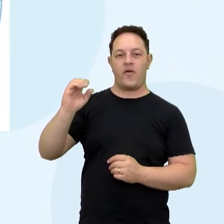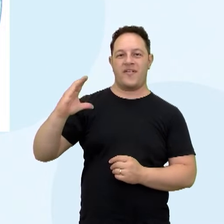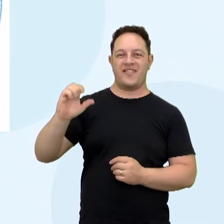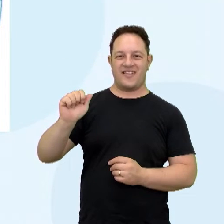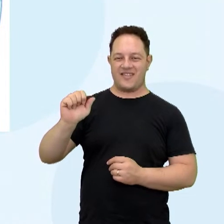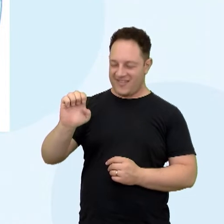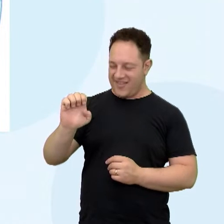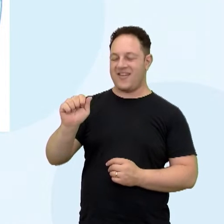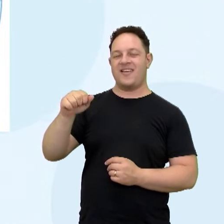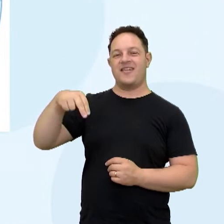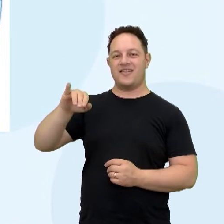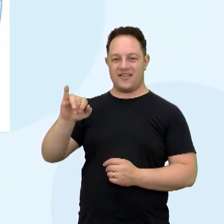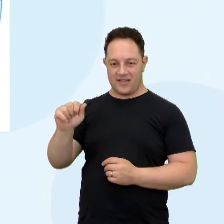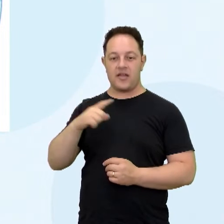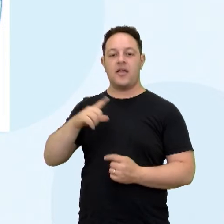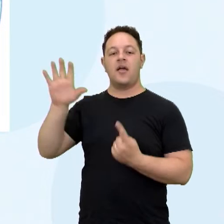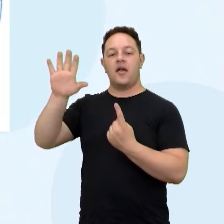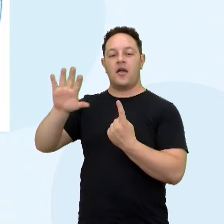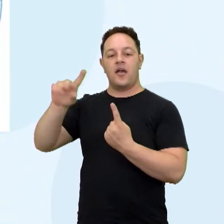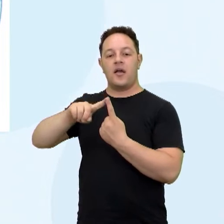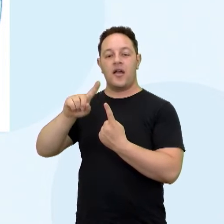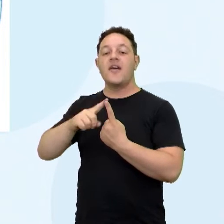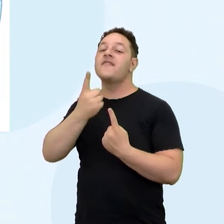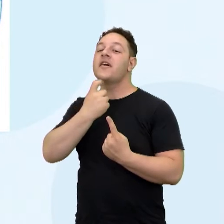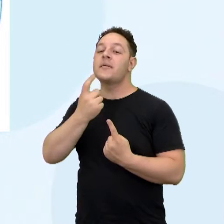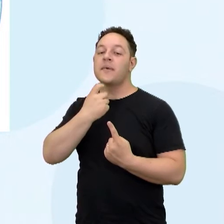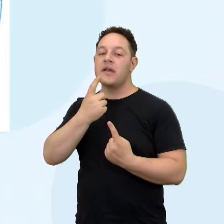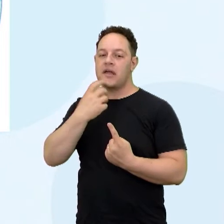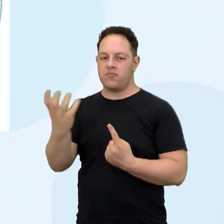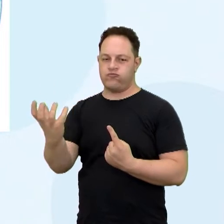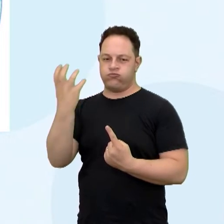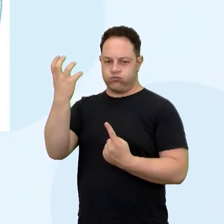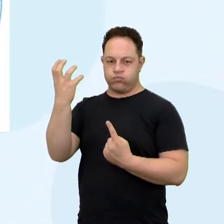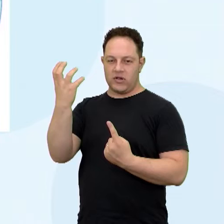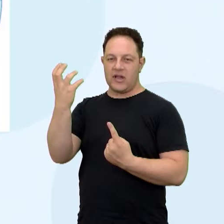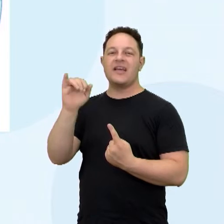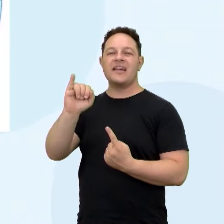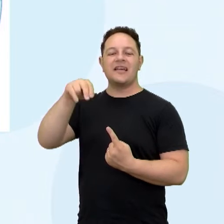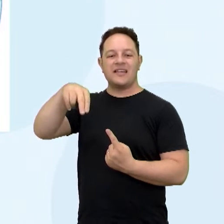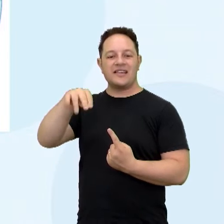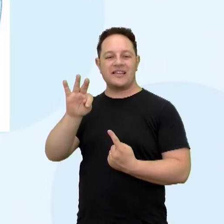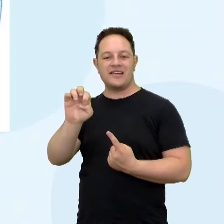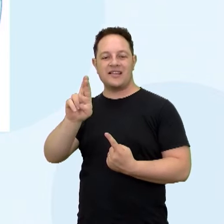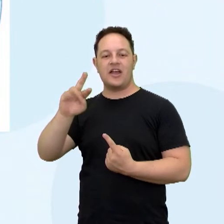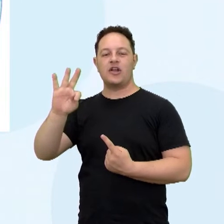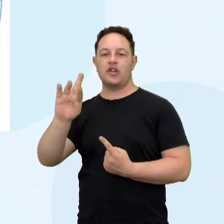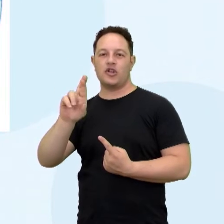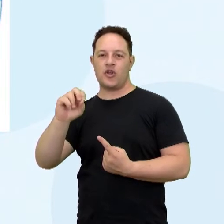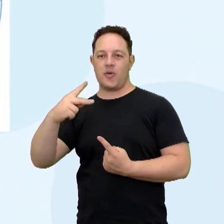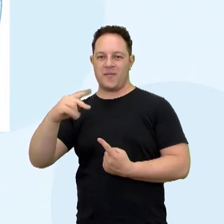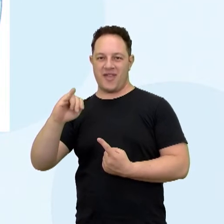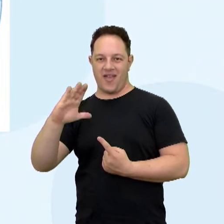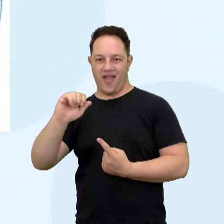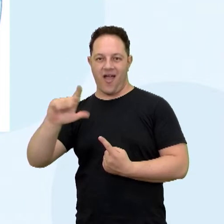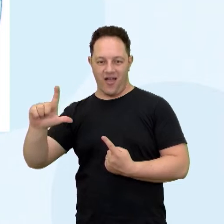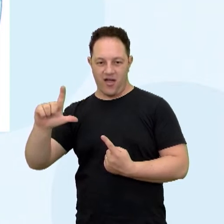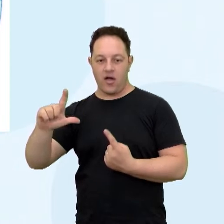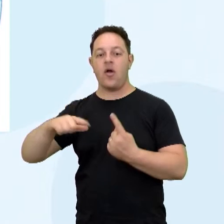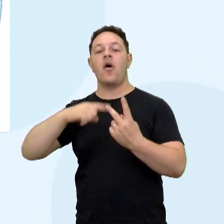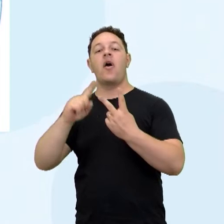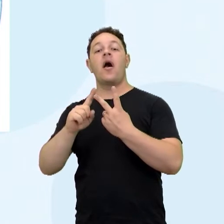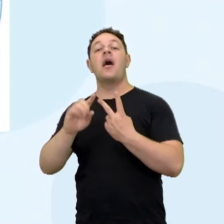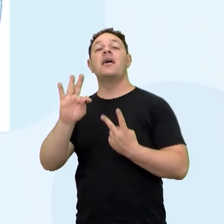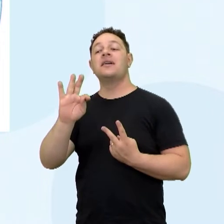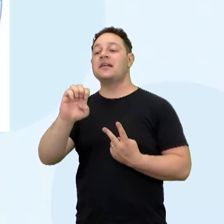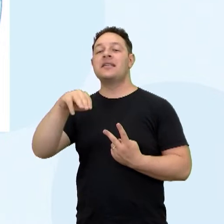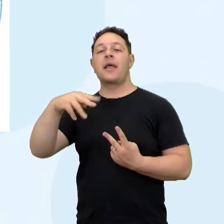zona intertropical que está em vermelho, né? Que está entre os trópicos, e a zona temperada aí que está